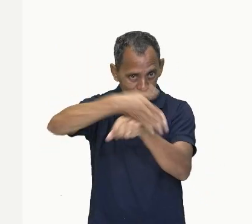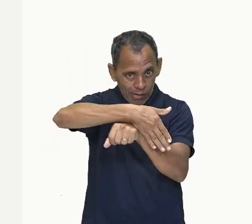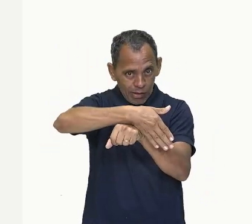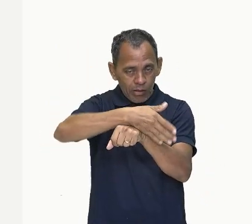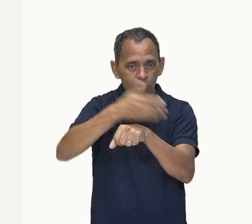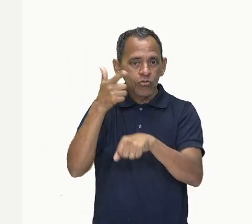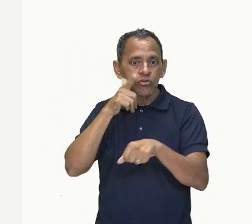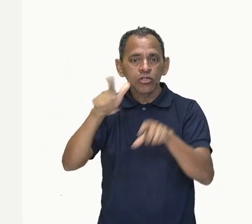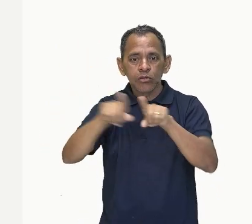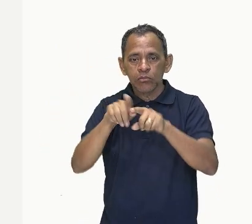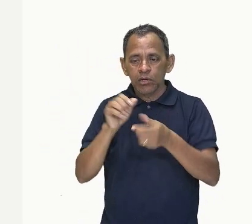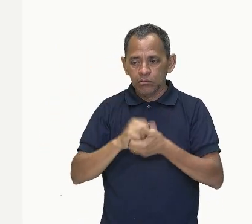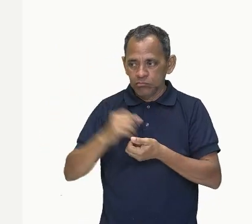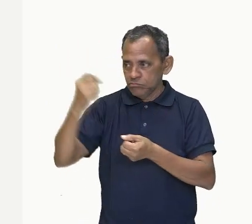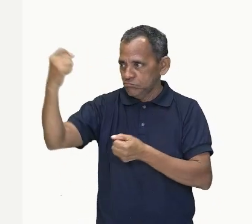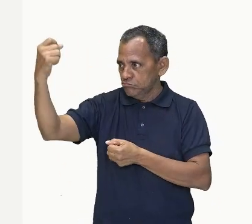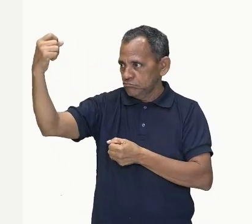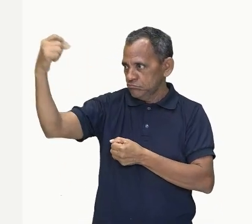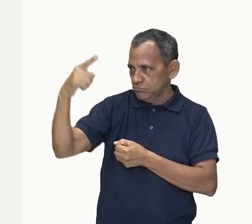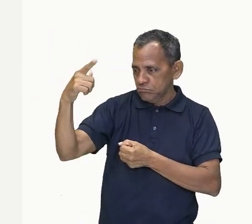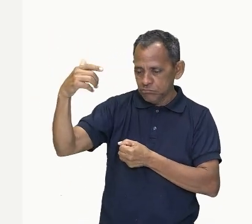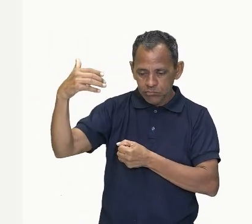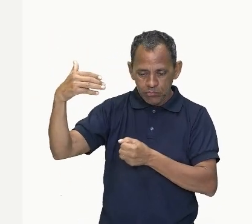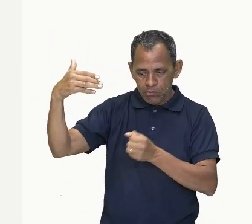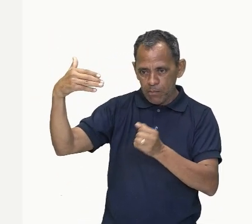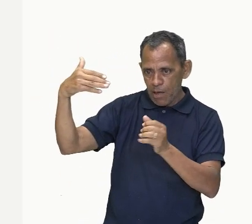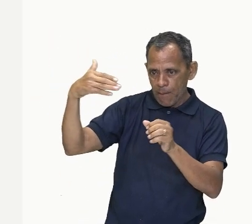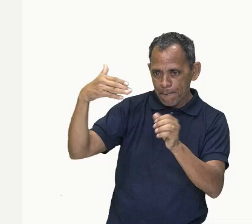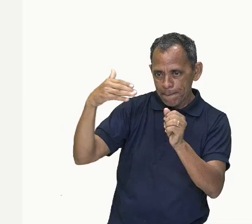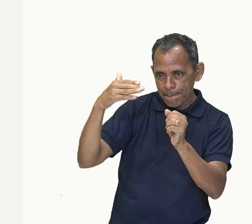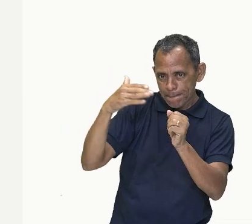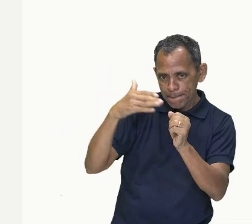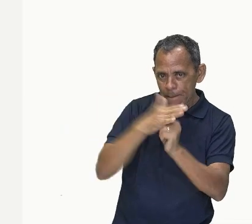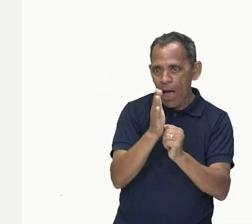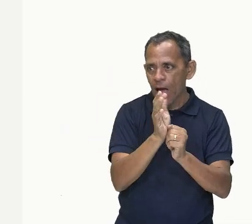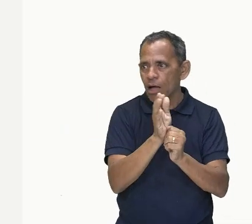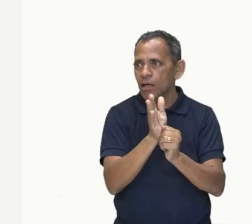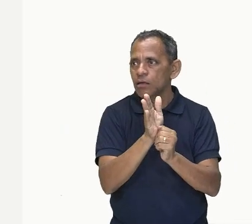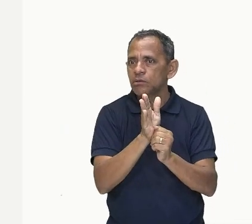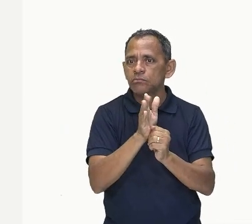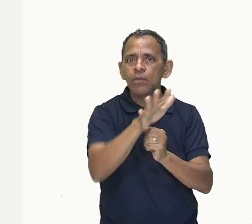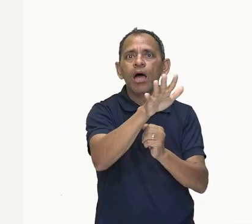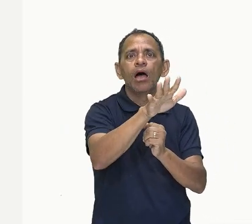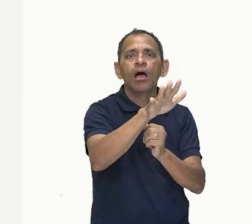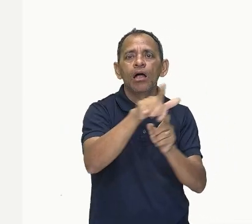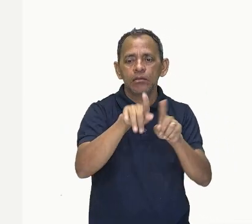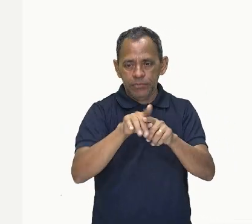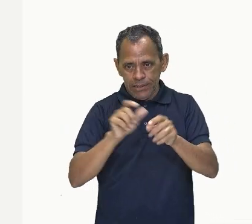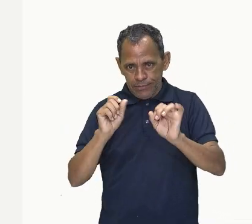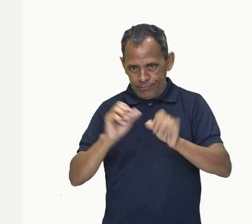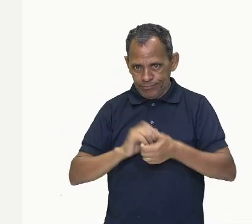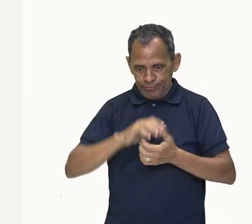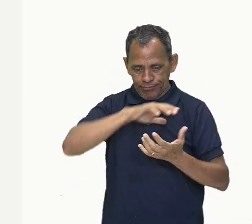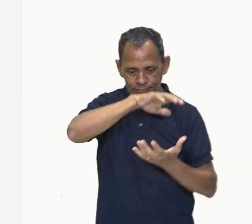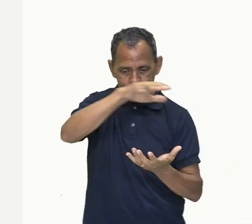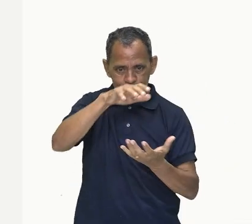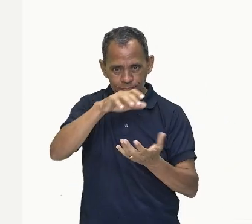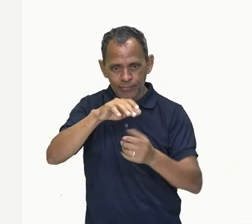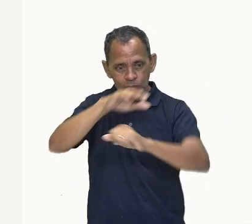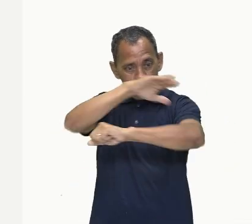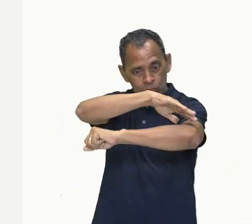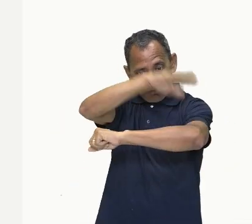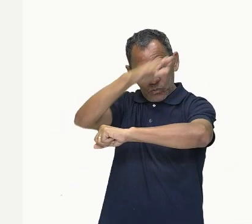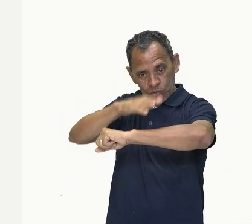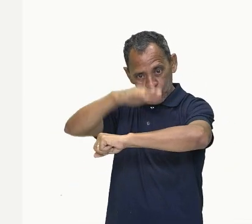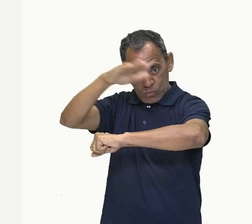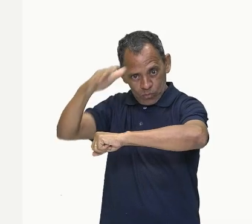é refletida para o espaço. A parte da radiação que entra atinge a superfície aqui, as montanhas, os oceanos,